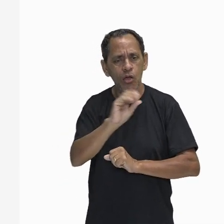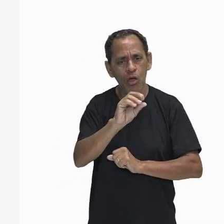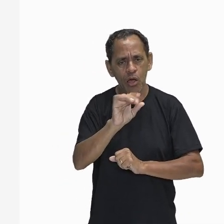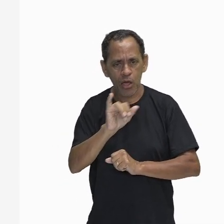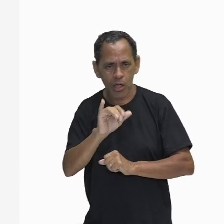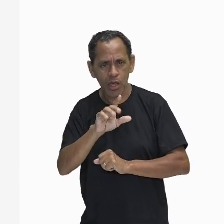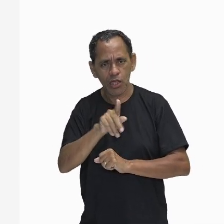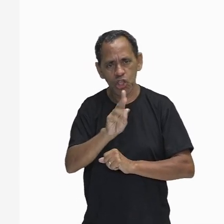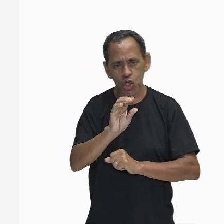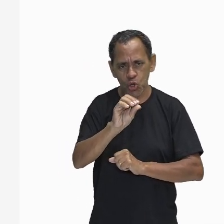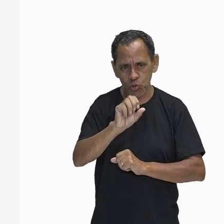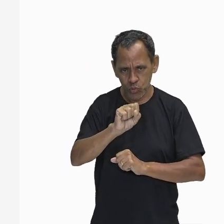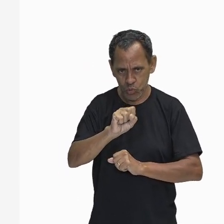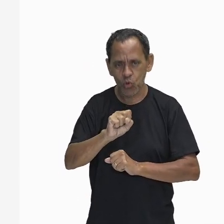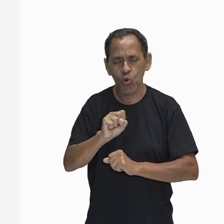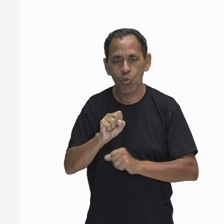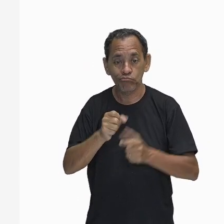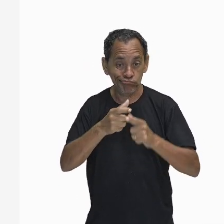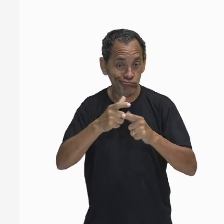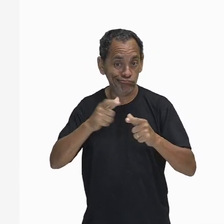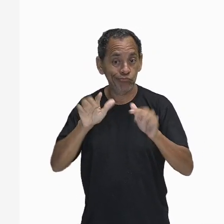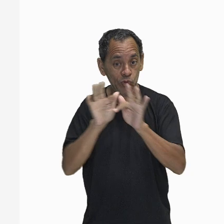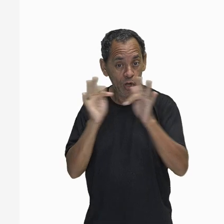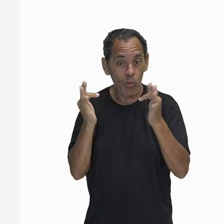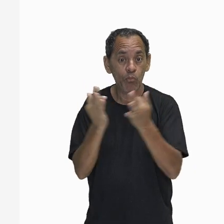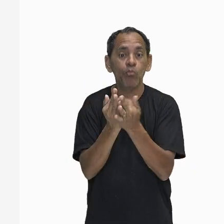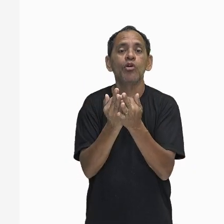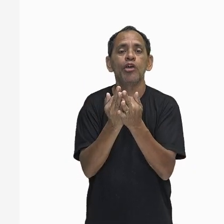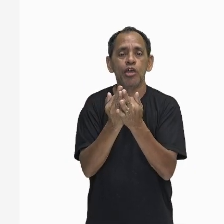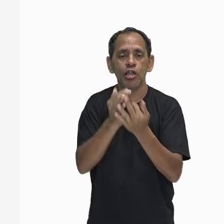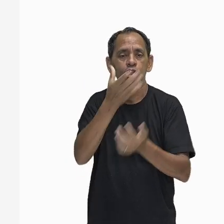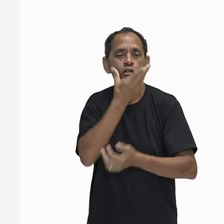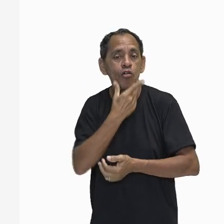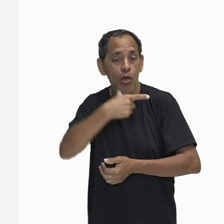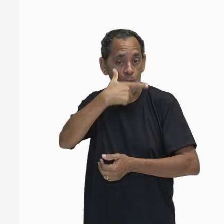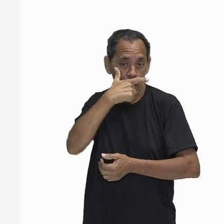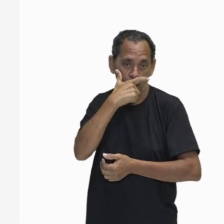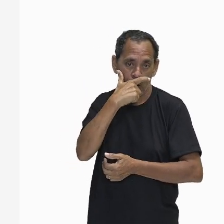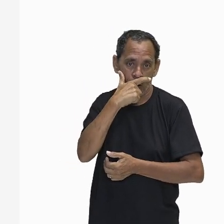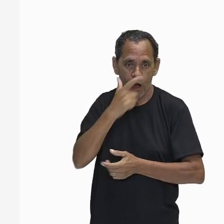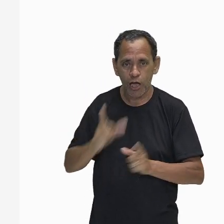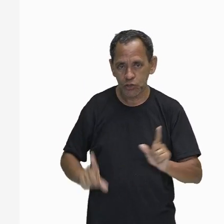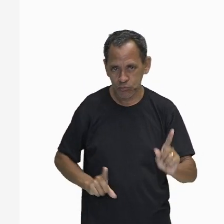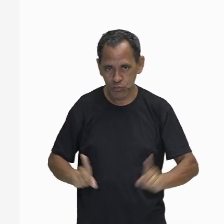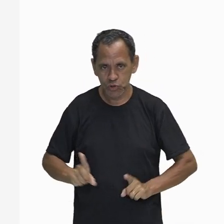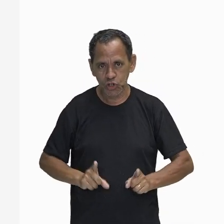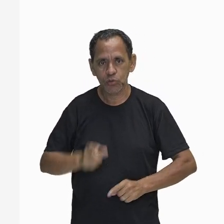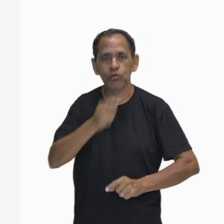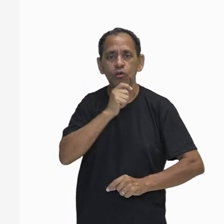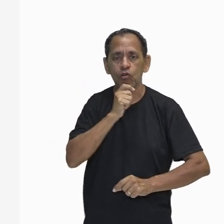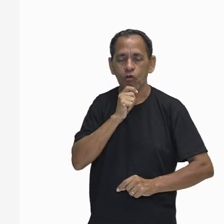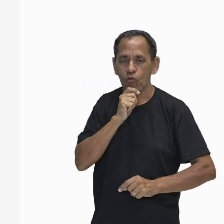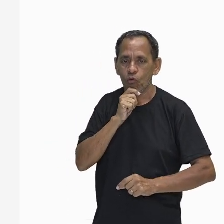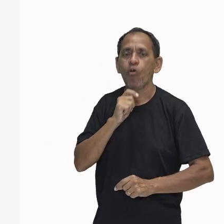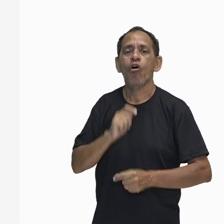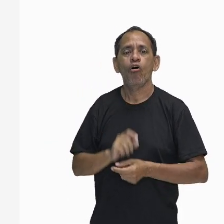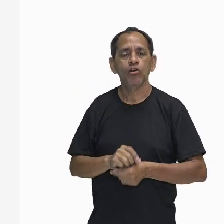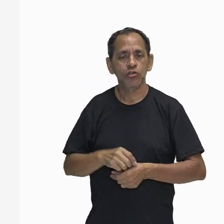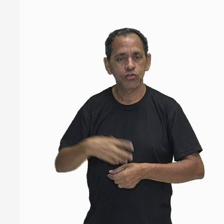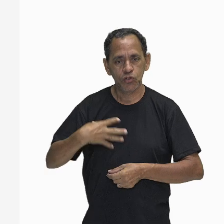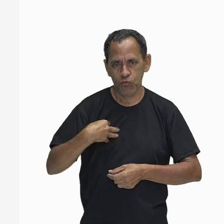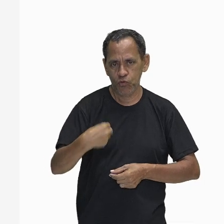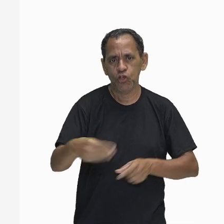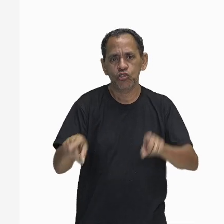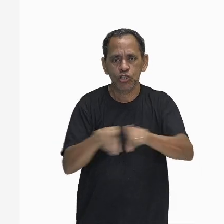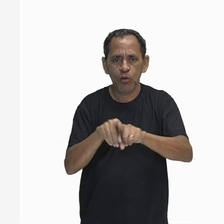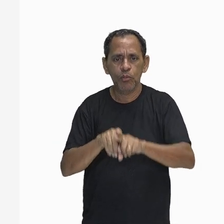uma grande família de pais, primos e avós, seus dependentes e seus bens, como